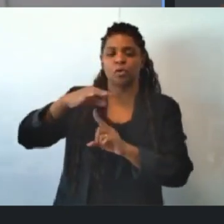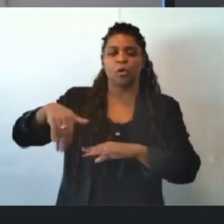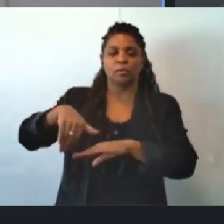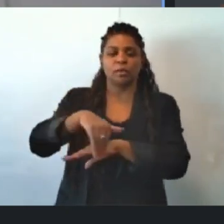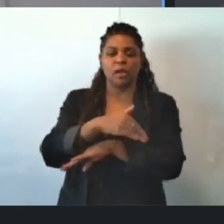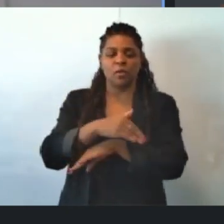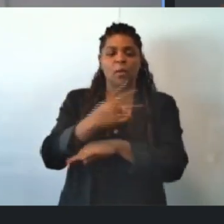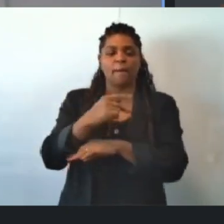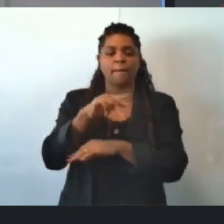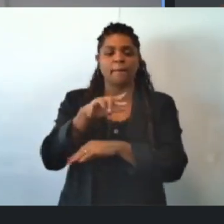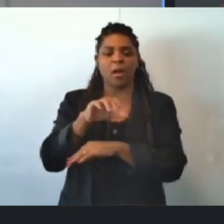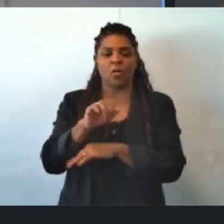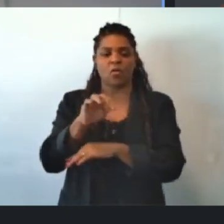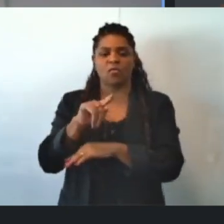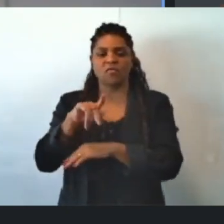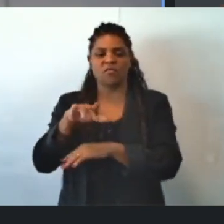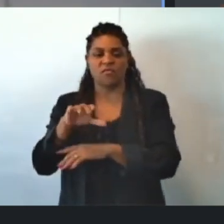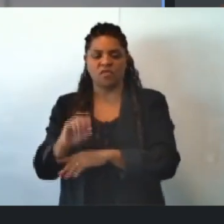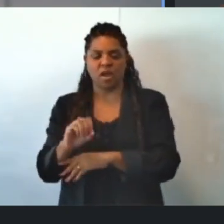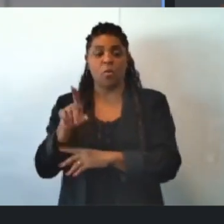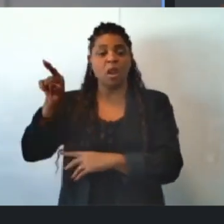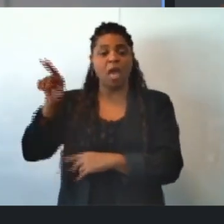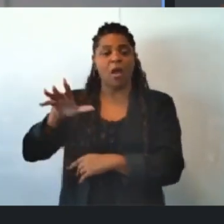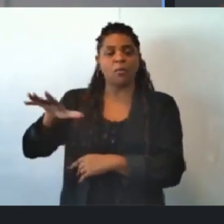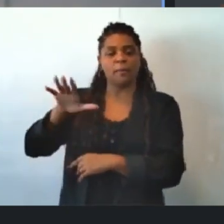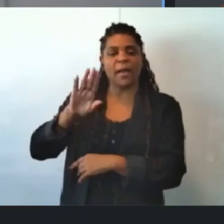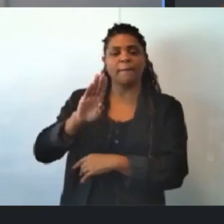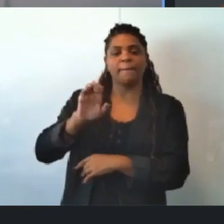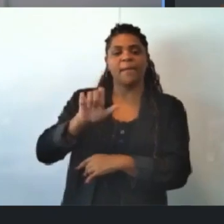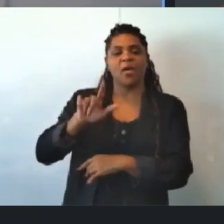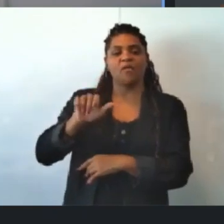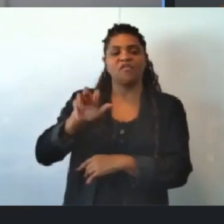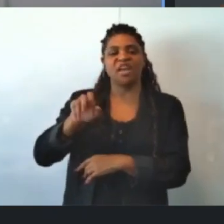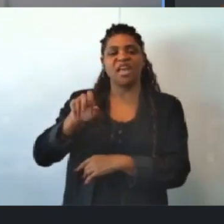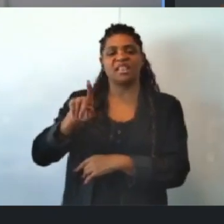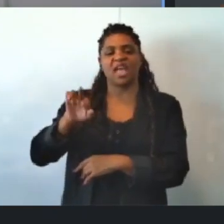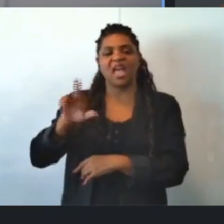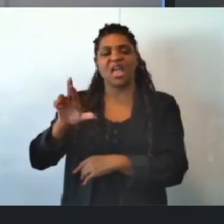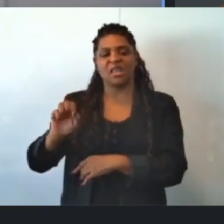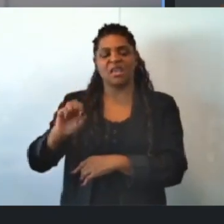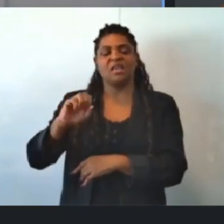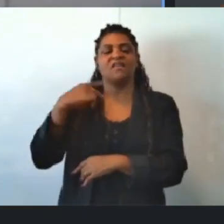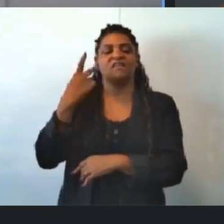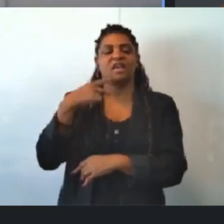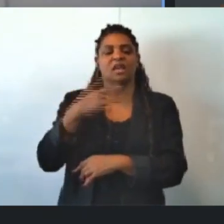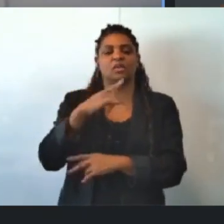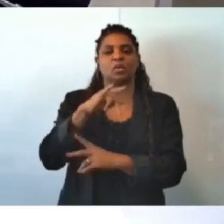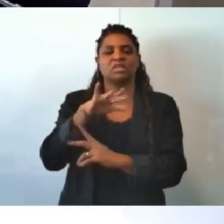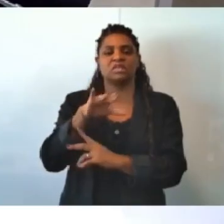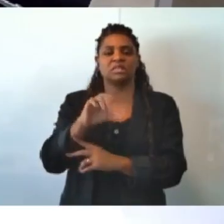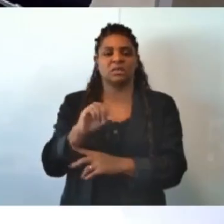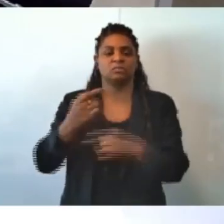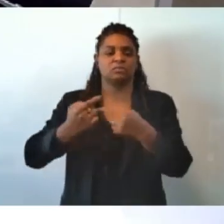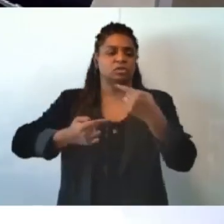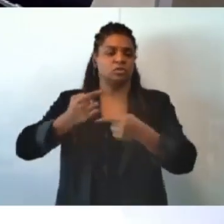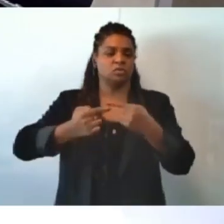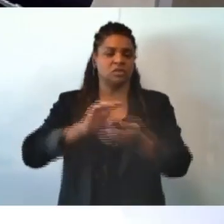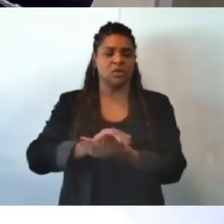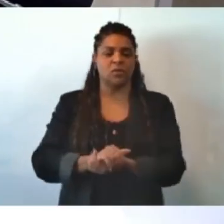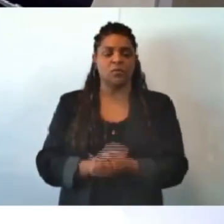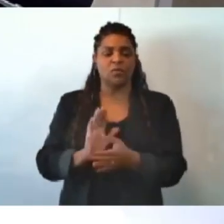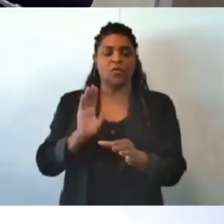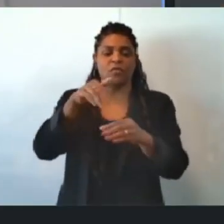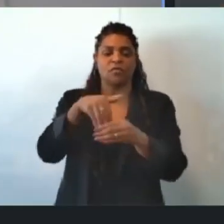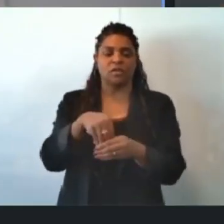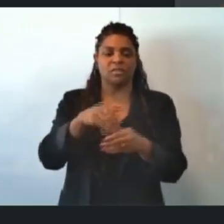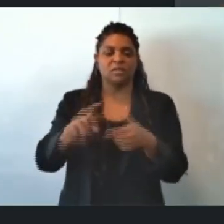Belvedere, de autoria do vereador Ciro Pereira. Em discussão. Em votação, com voto, vereador Preto. De acordo. Henrique